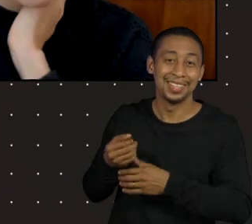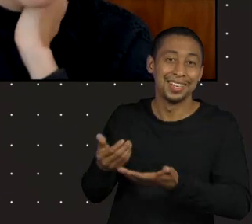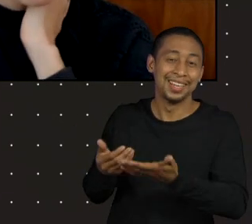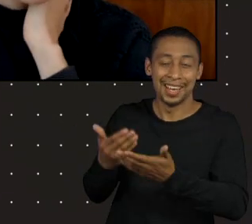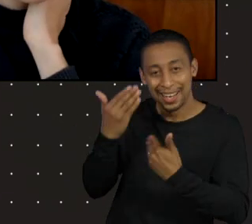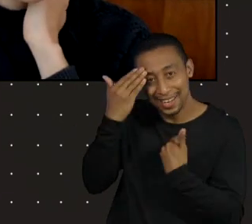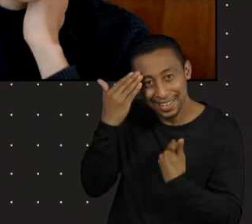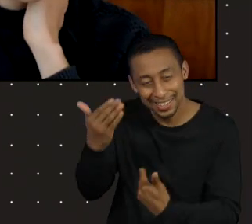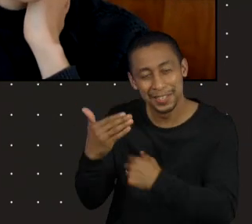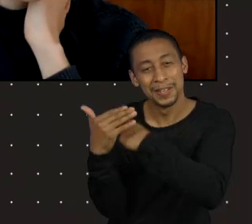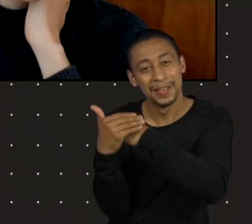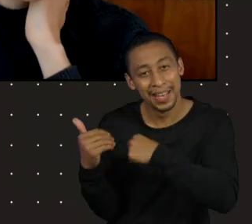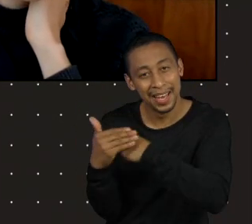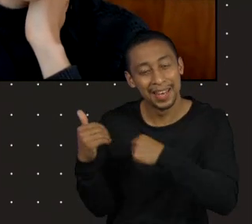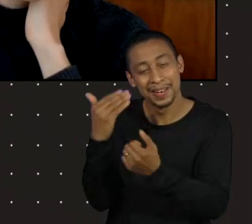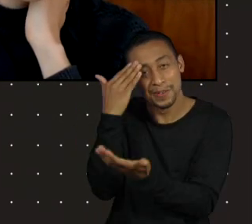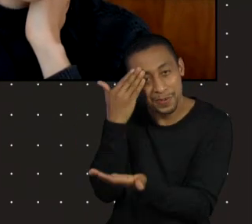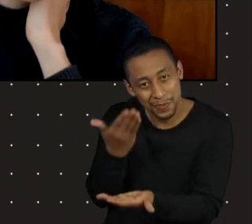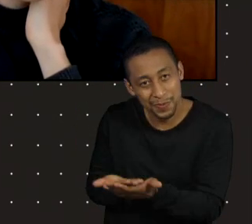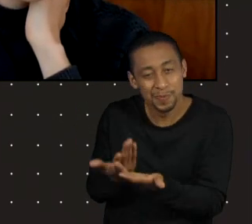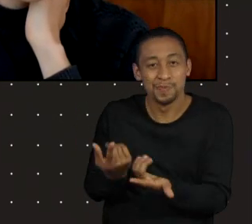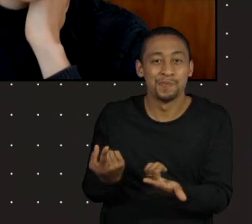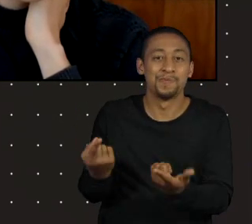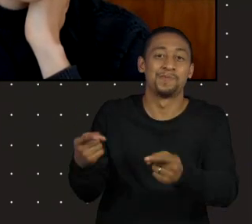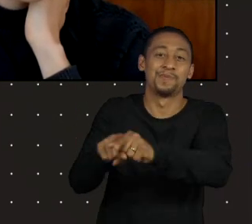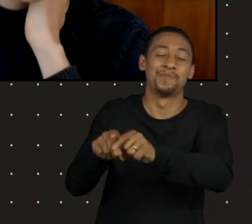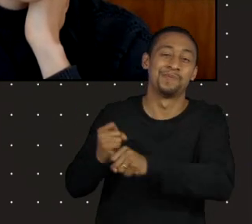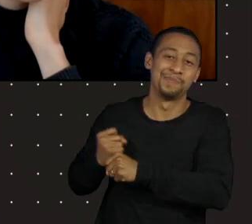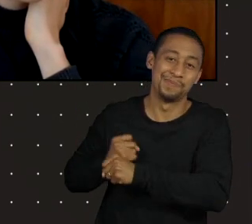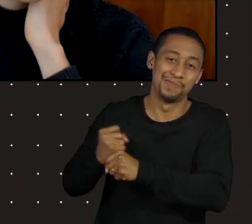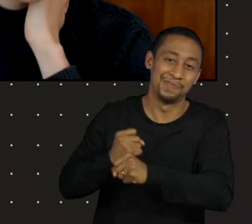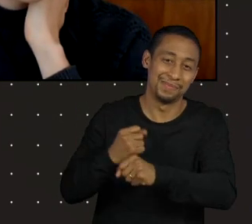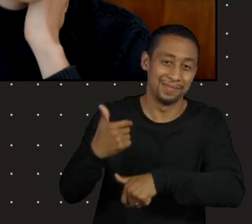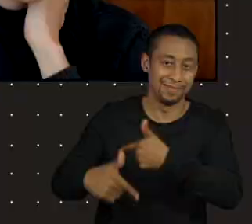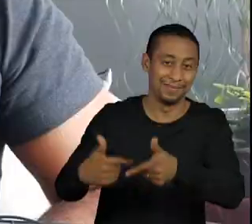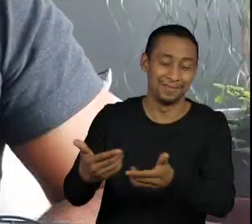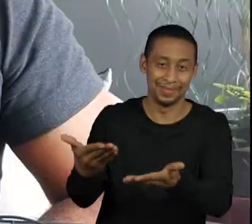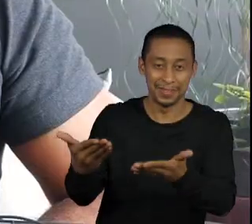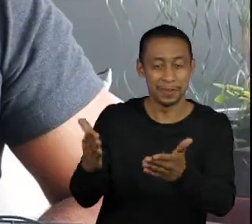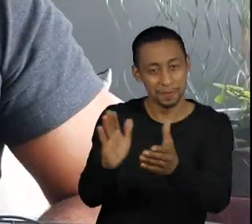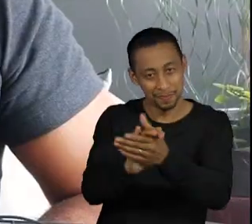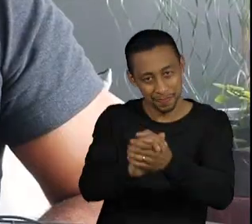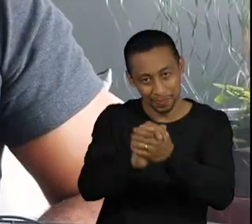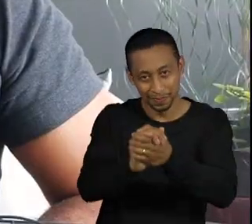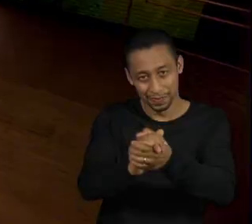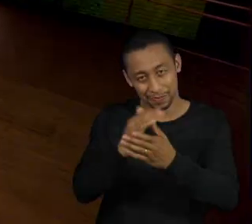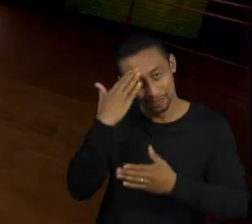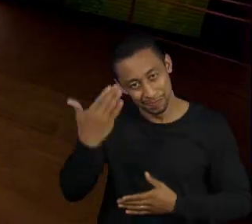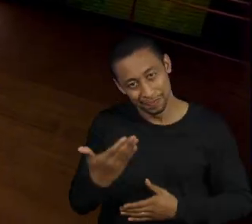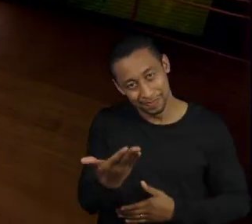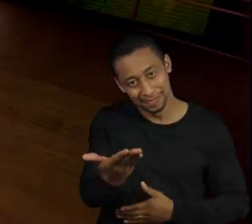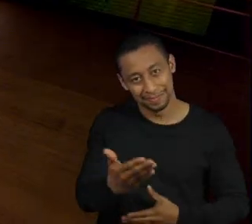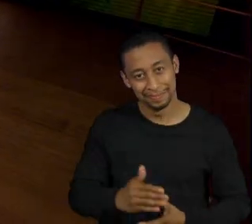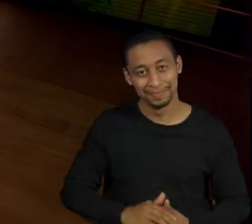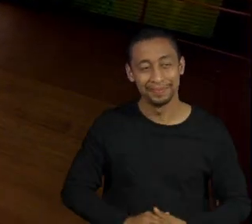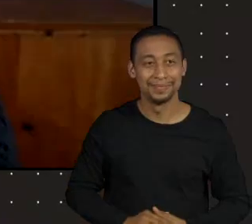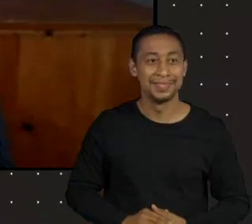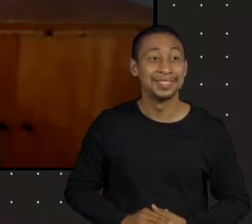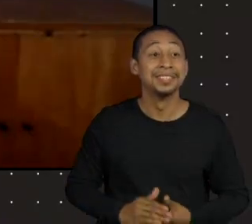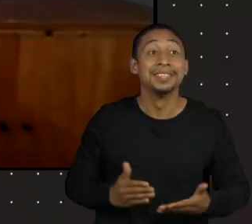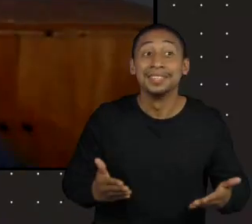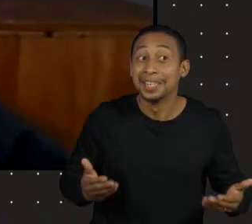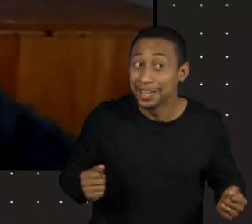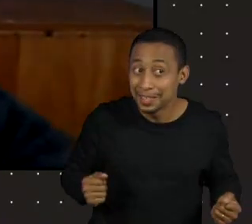esse carinho, essa confiança e essa parceria em tantos anos de trabalho. Débora, parabéns por essa homenagem. E aí,